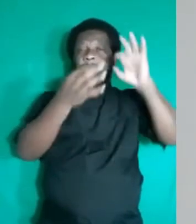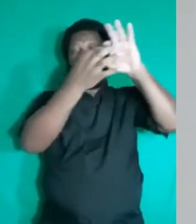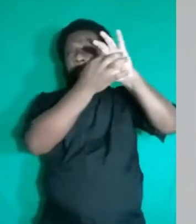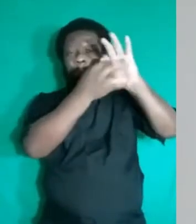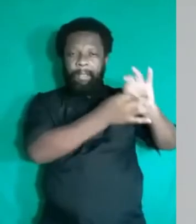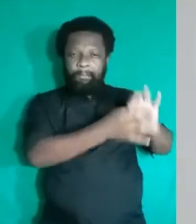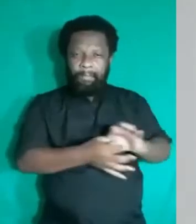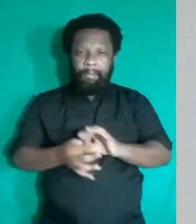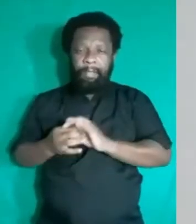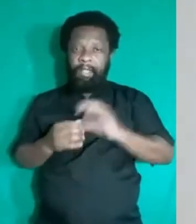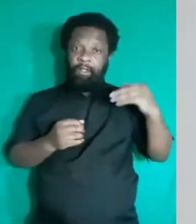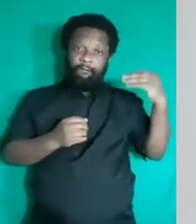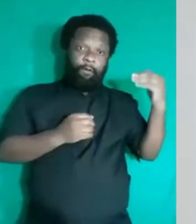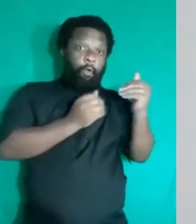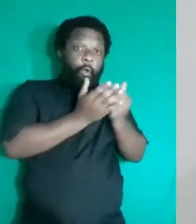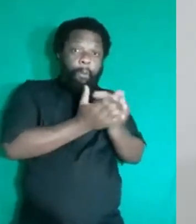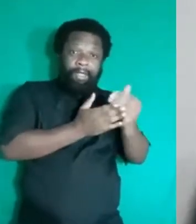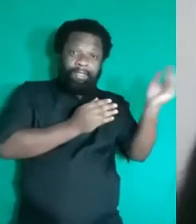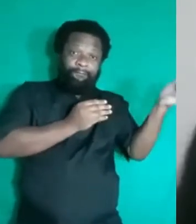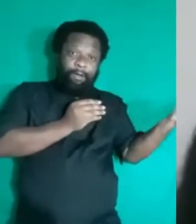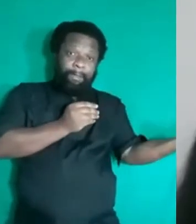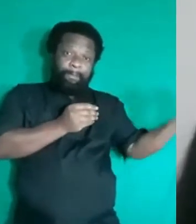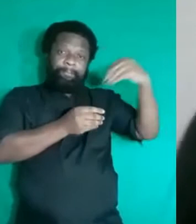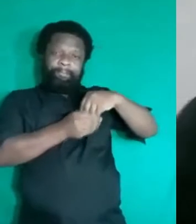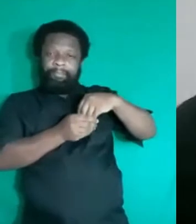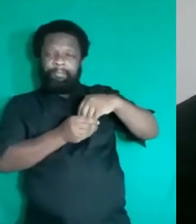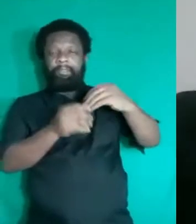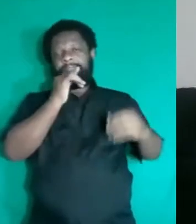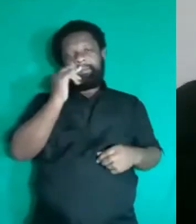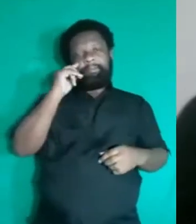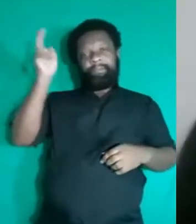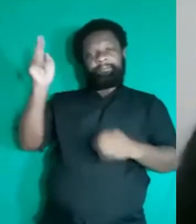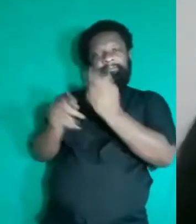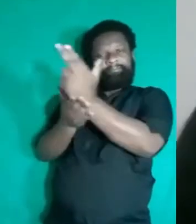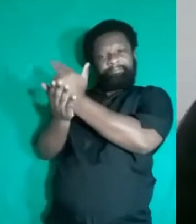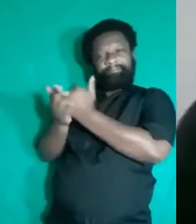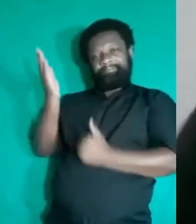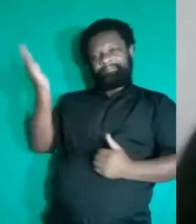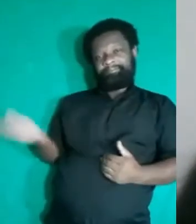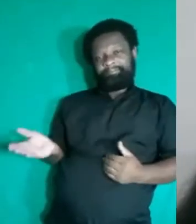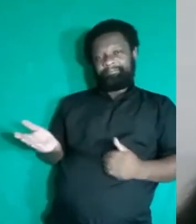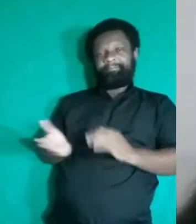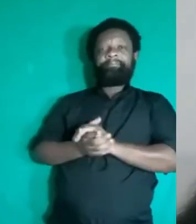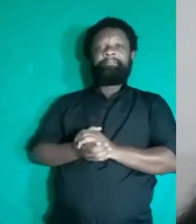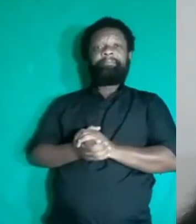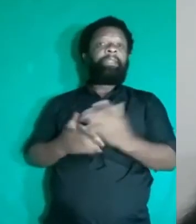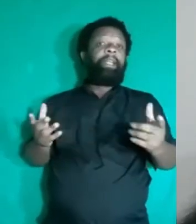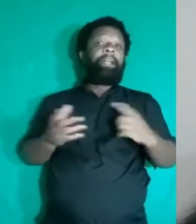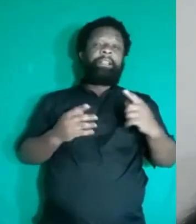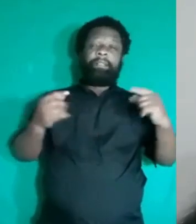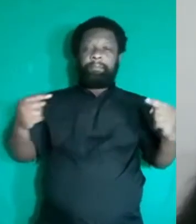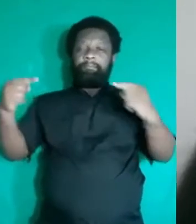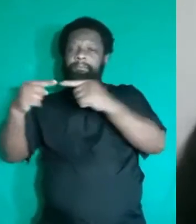tem 6. E agora nós vamos fazer as ligações de fora para dentro, estabilizando os átomos. Então olha aqui, vou